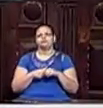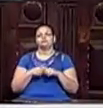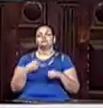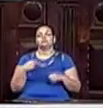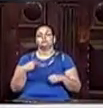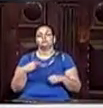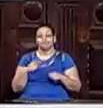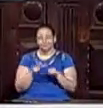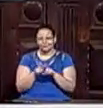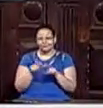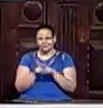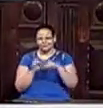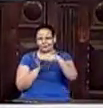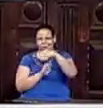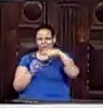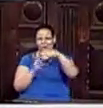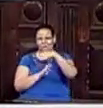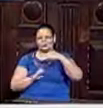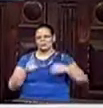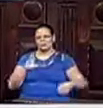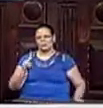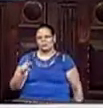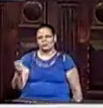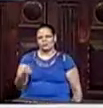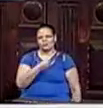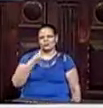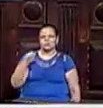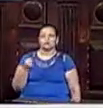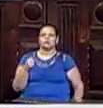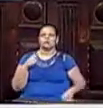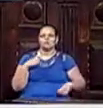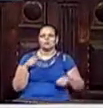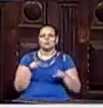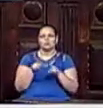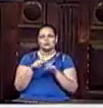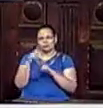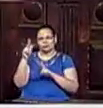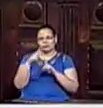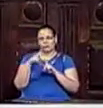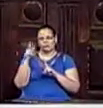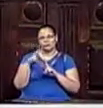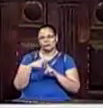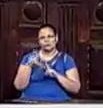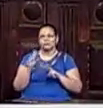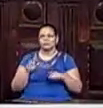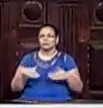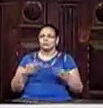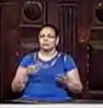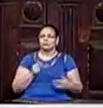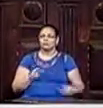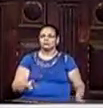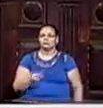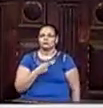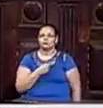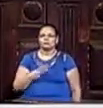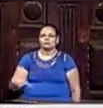distribuidores também de cervejas e refrigerantes. Então, senhor presidente, tem